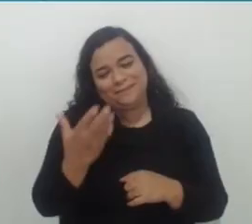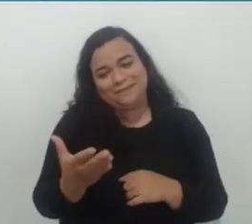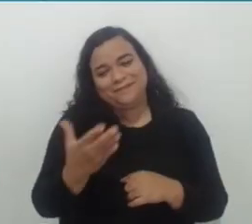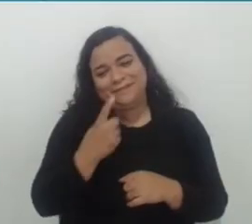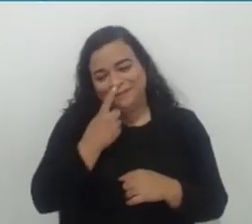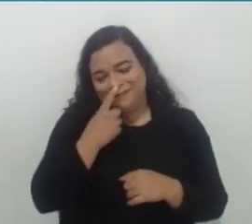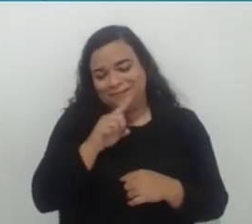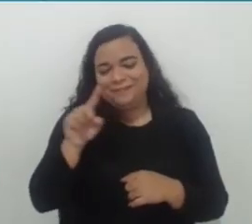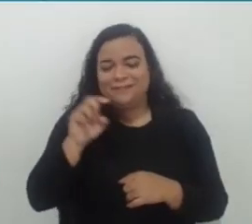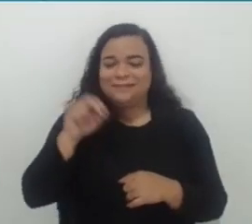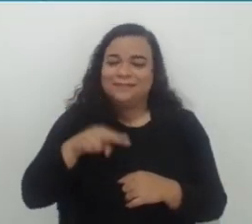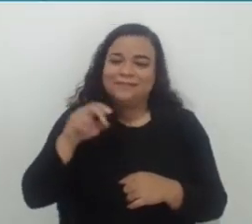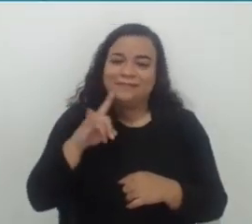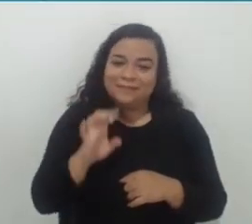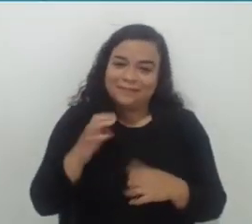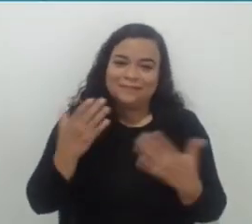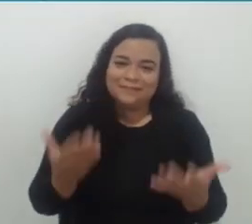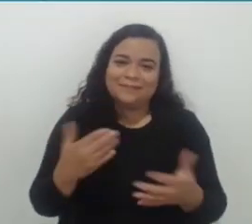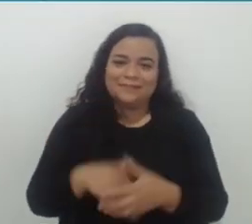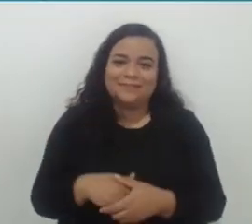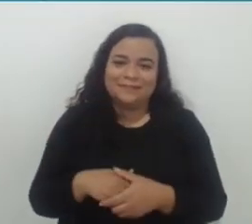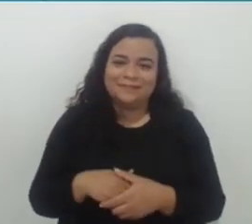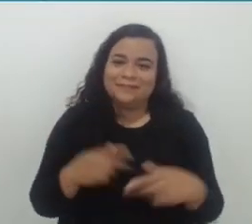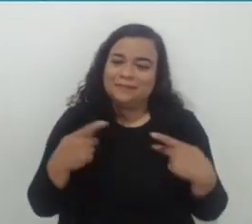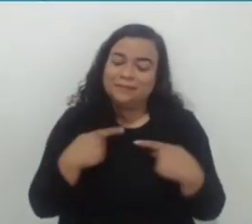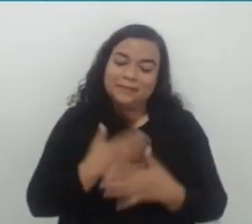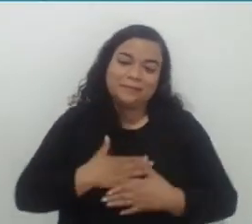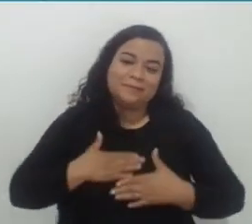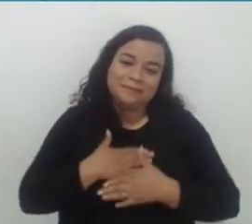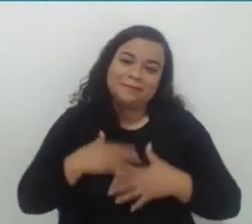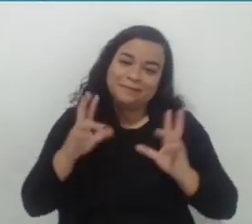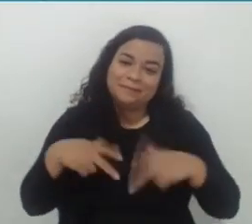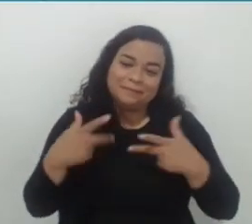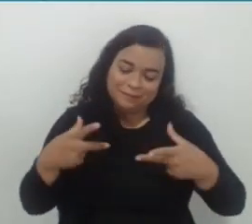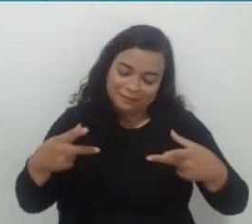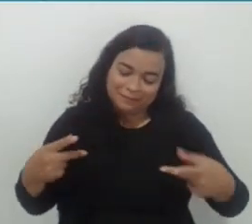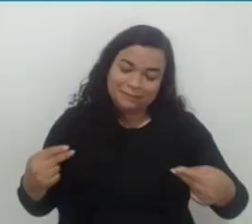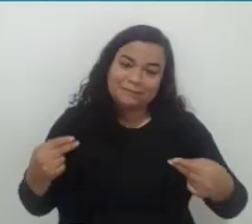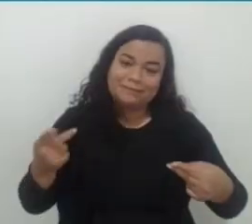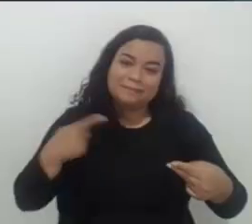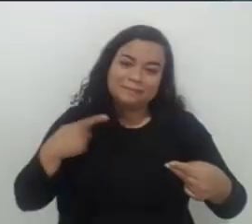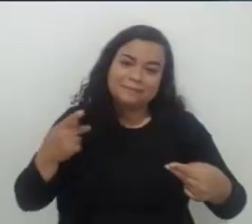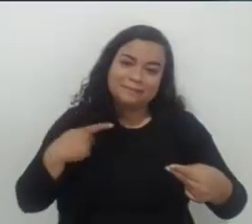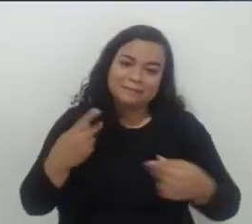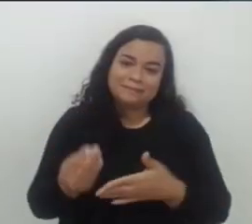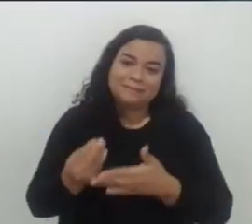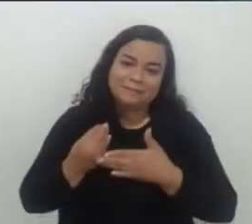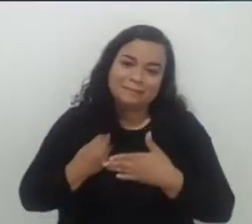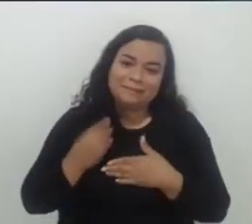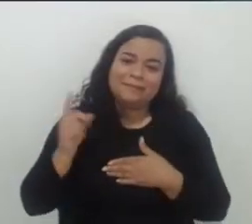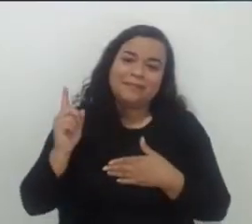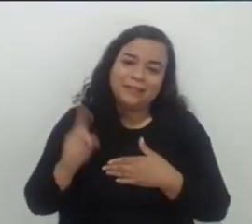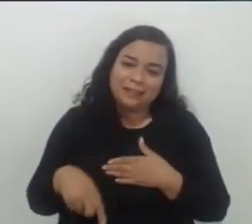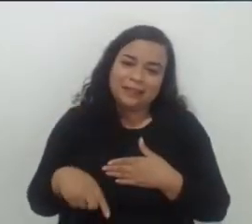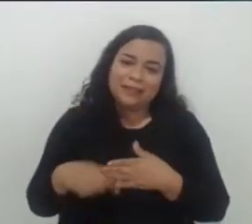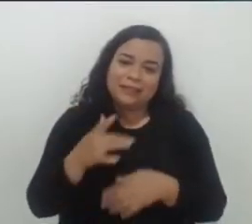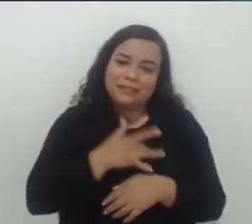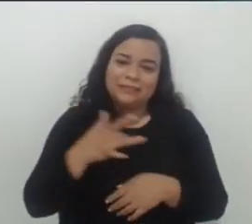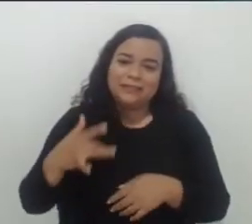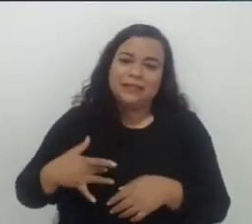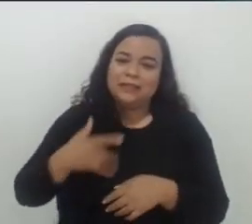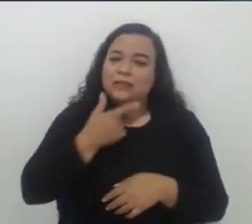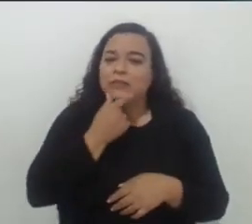é. Todo o trabalho. Meu maior presente, colegas e doutora Elaine, é a saúde do meu irmão.